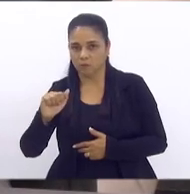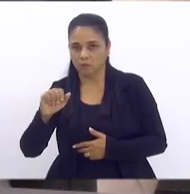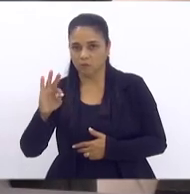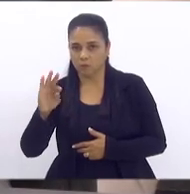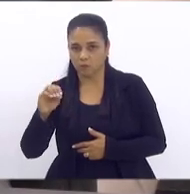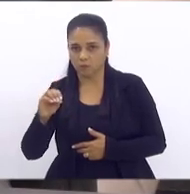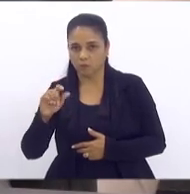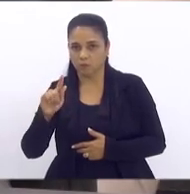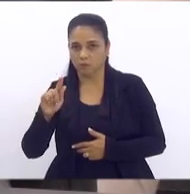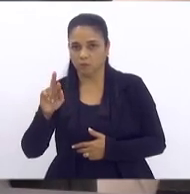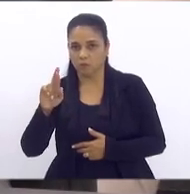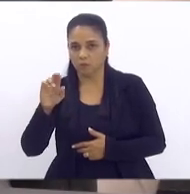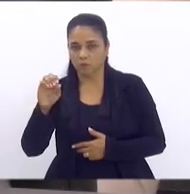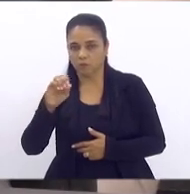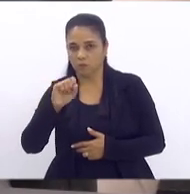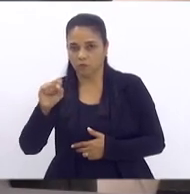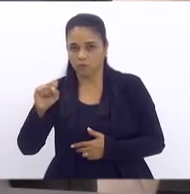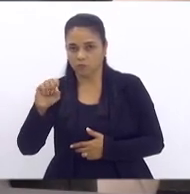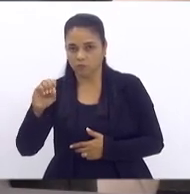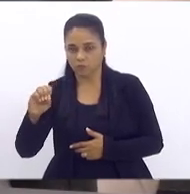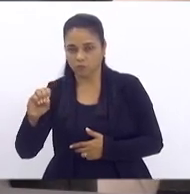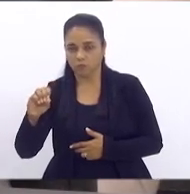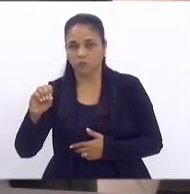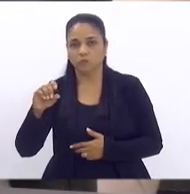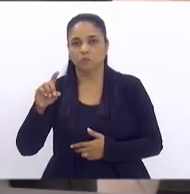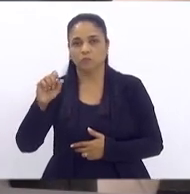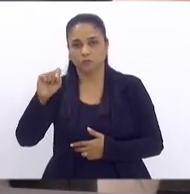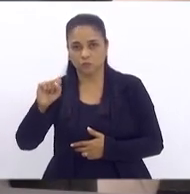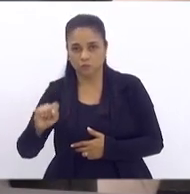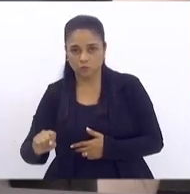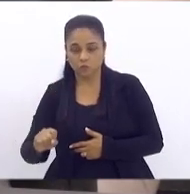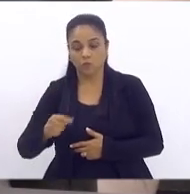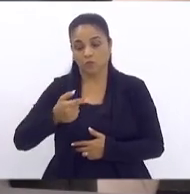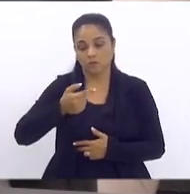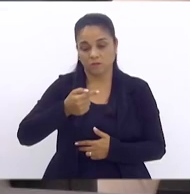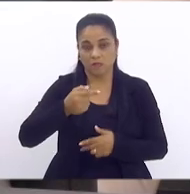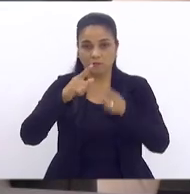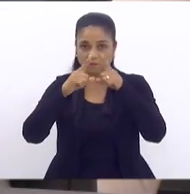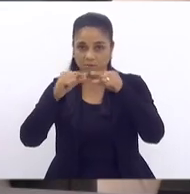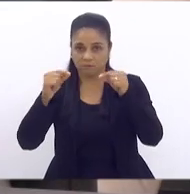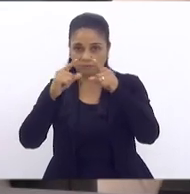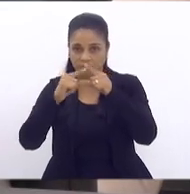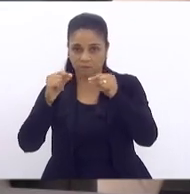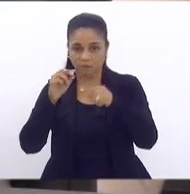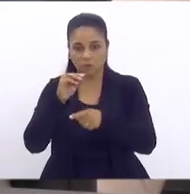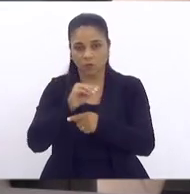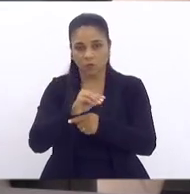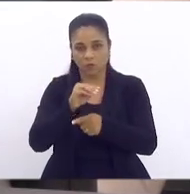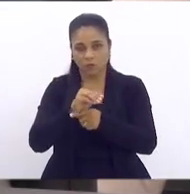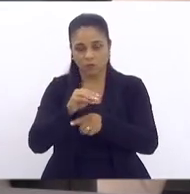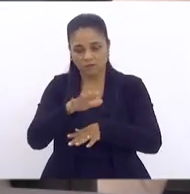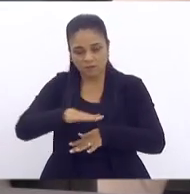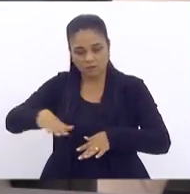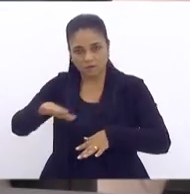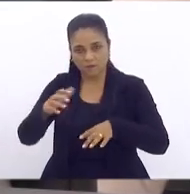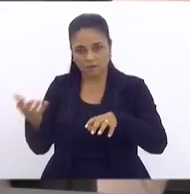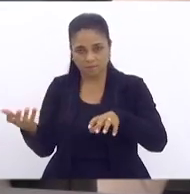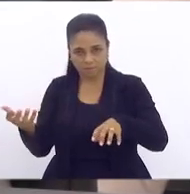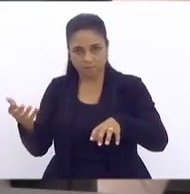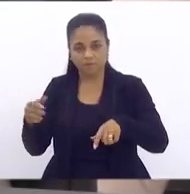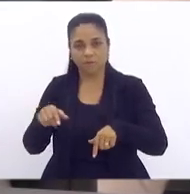do Mato Grosso e Mato Grosso do Sul. O sétimo, localizado em Brasília, que cuida da área do Planalto Central,